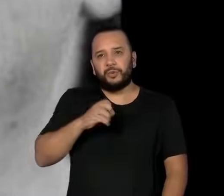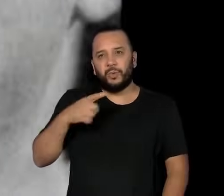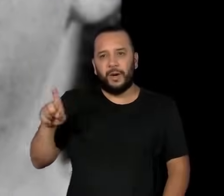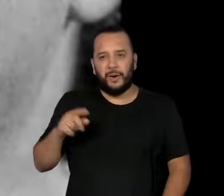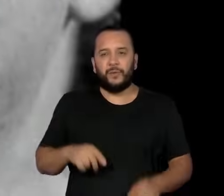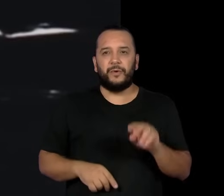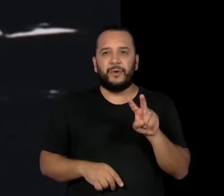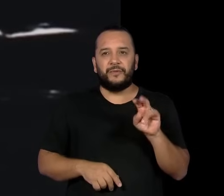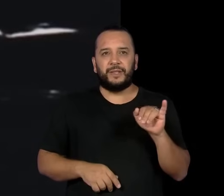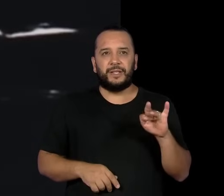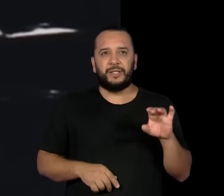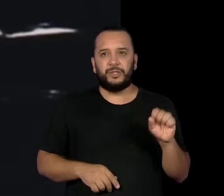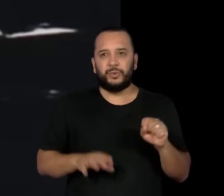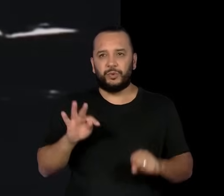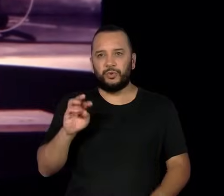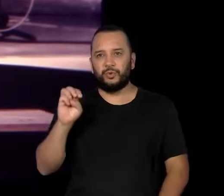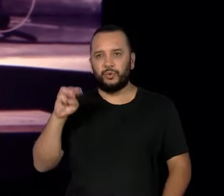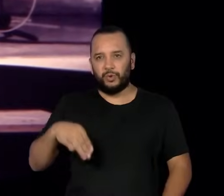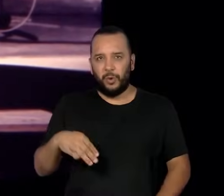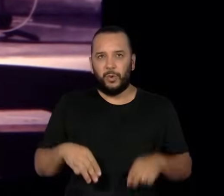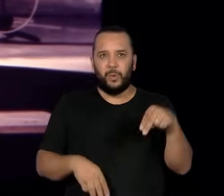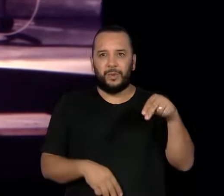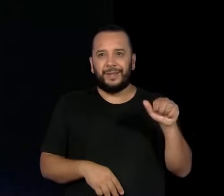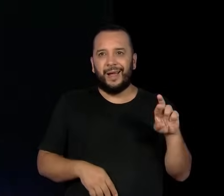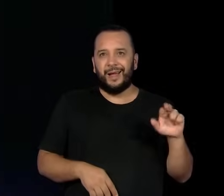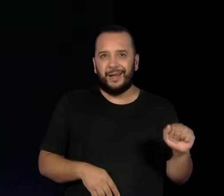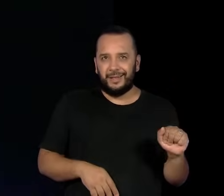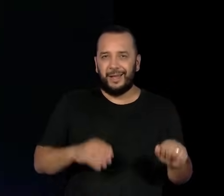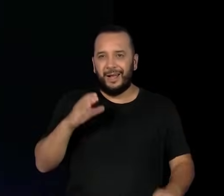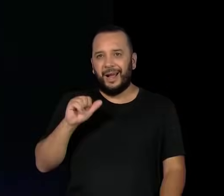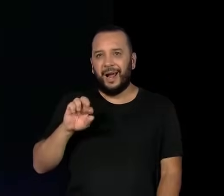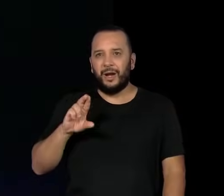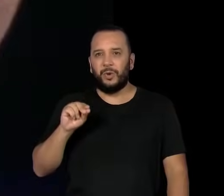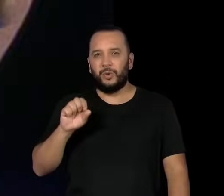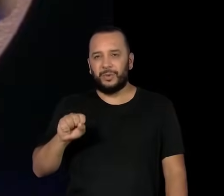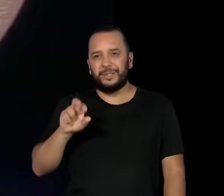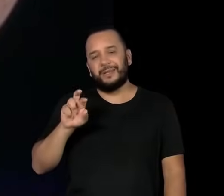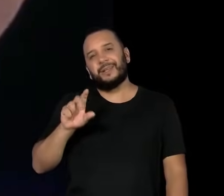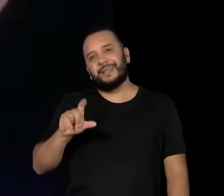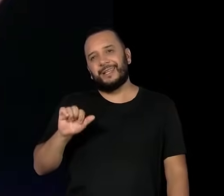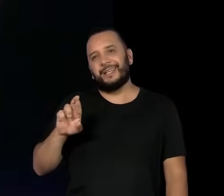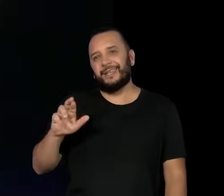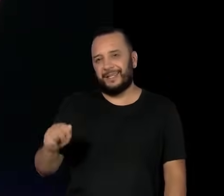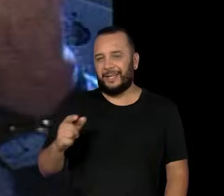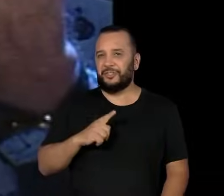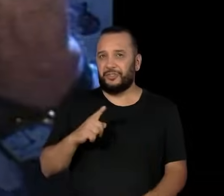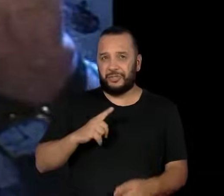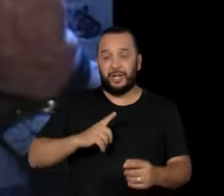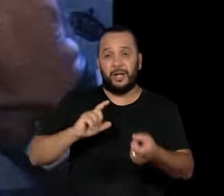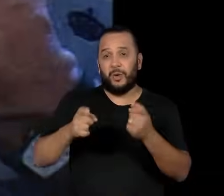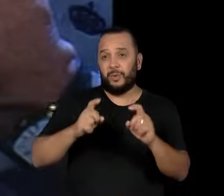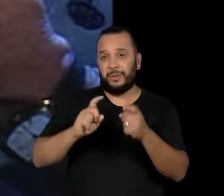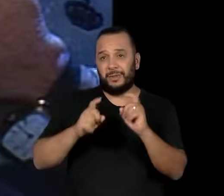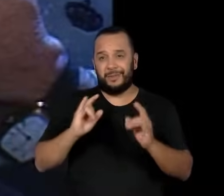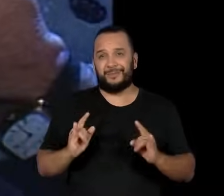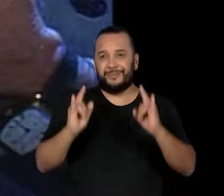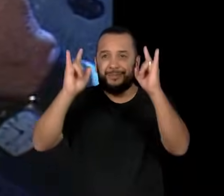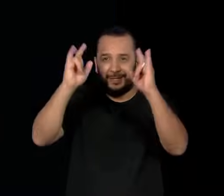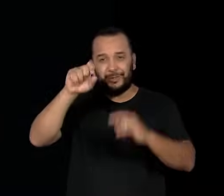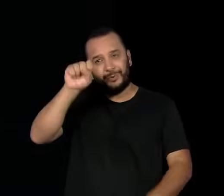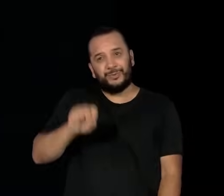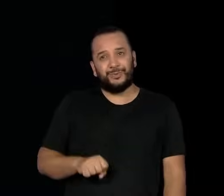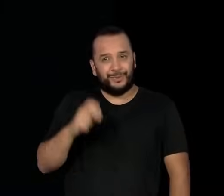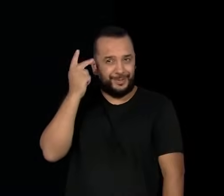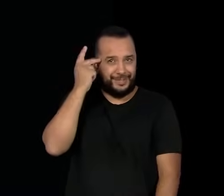Vinícius de Moraes, Tom Jobim, Nara Leão e Carlos Lyra, que se reuniam em apartamentos da zona sul do Rio de Janeiro